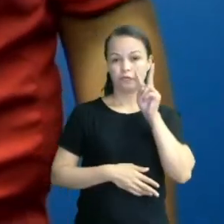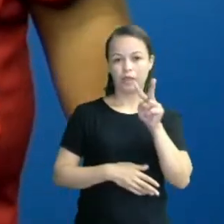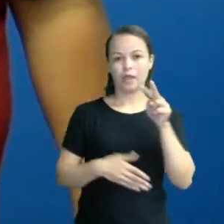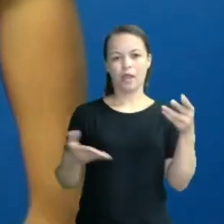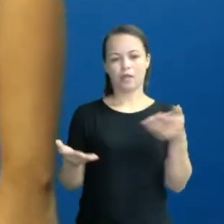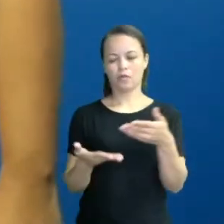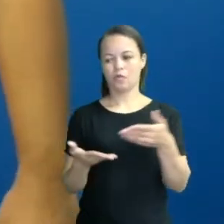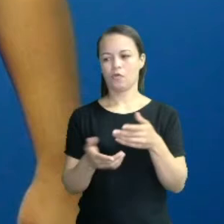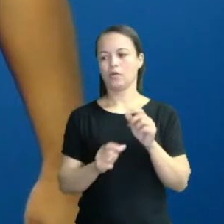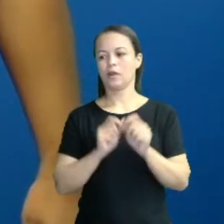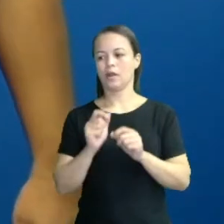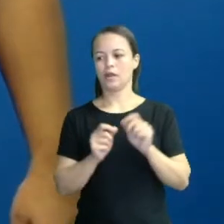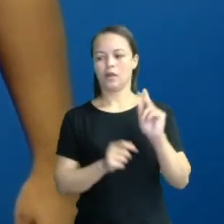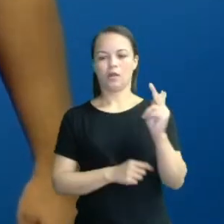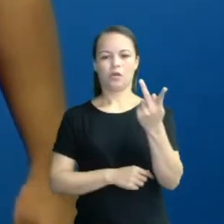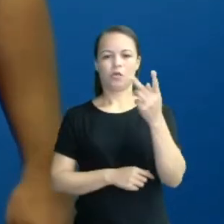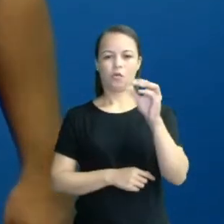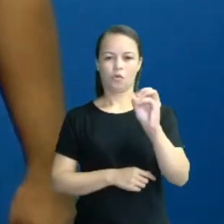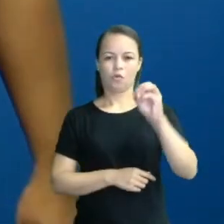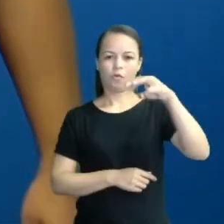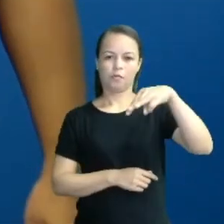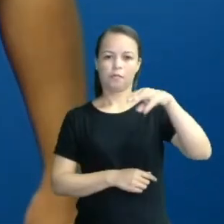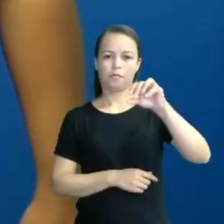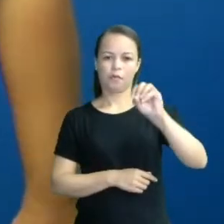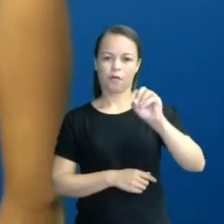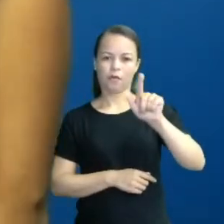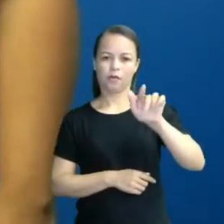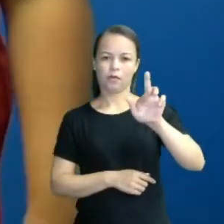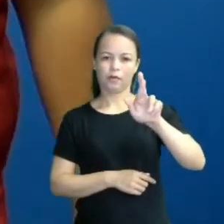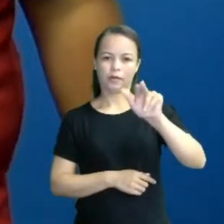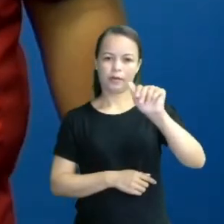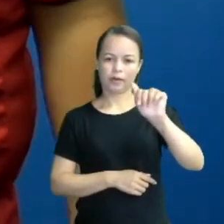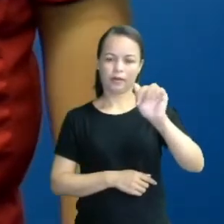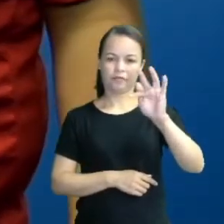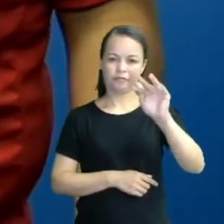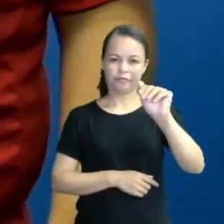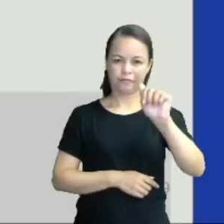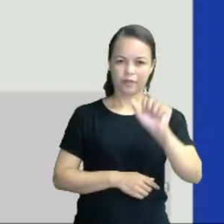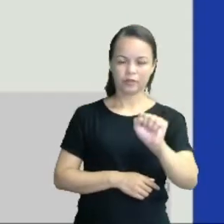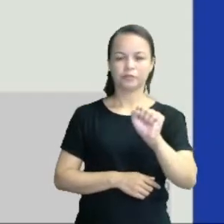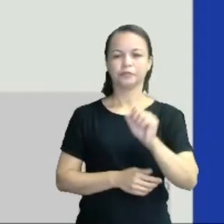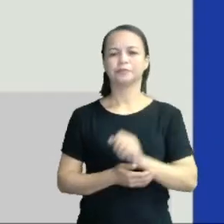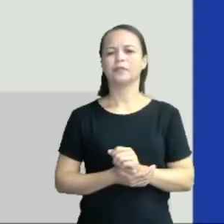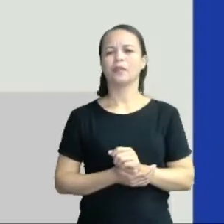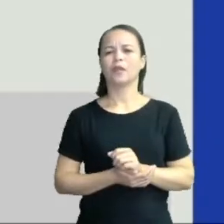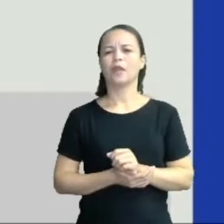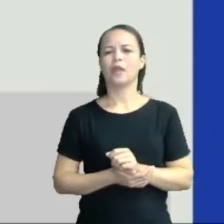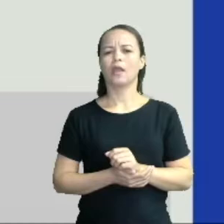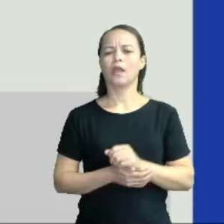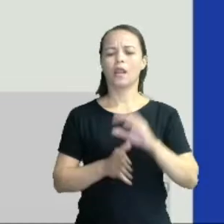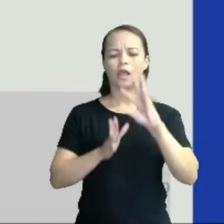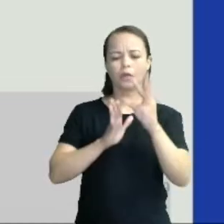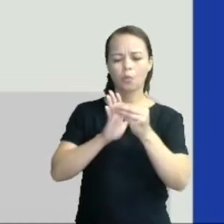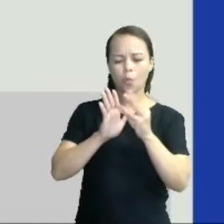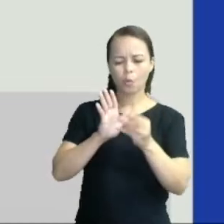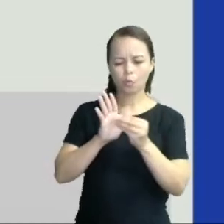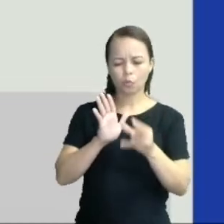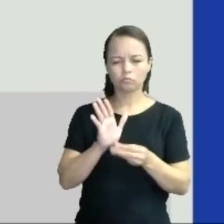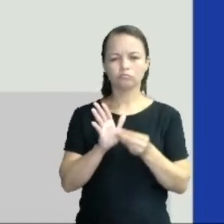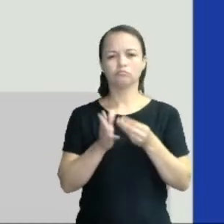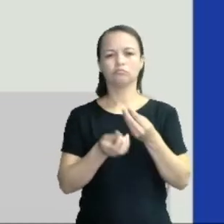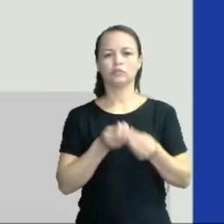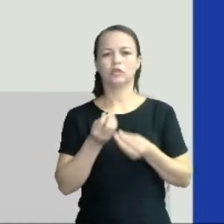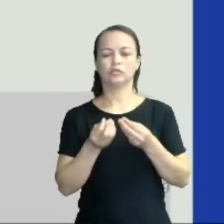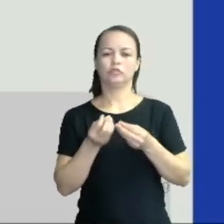palavras homógrafas, certo? As homógrafas, elas constituem de